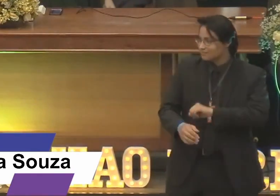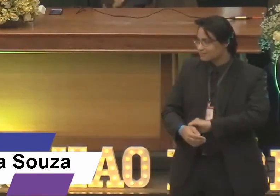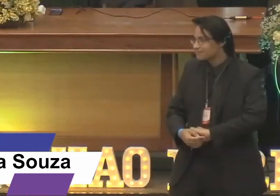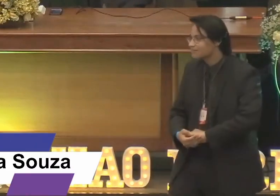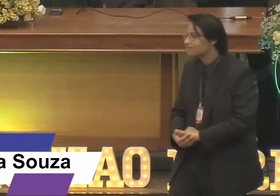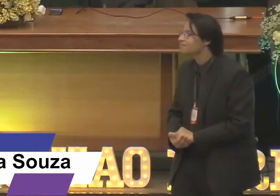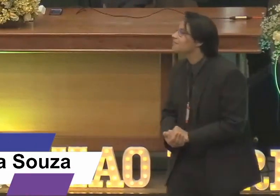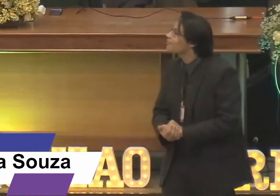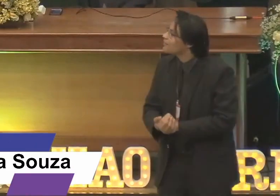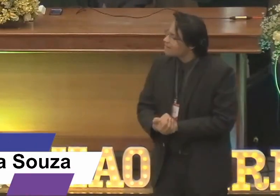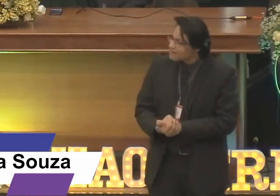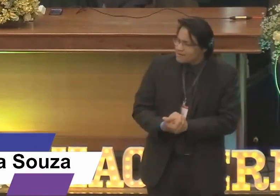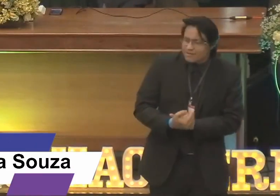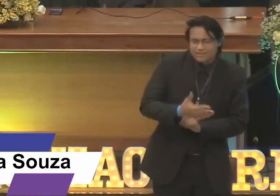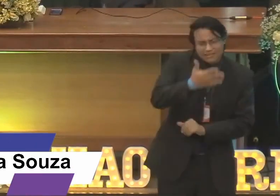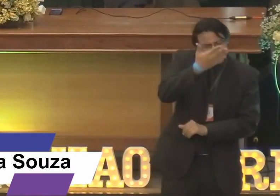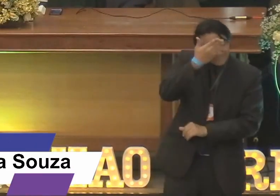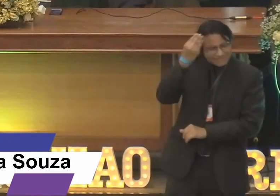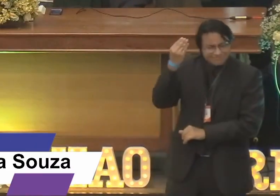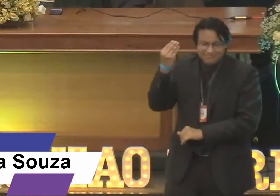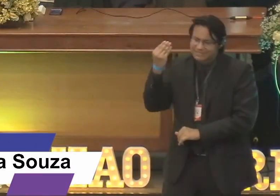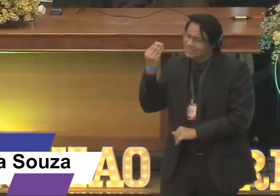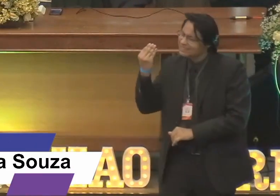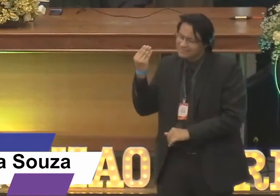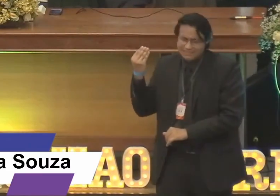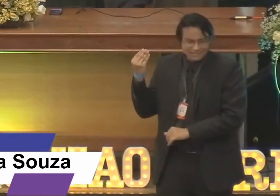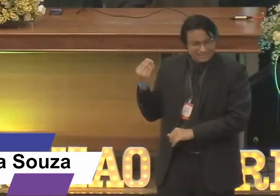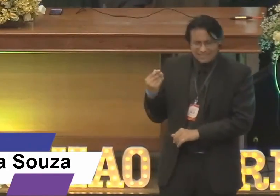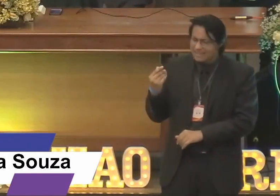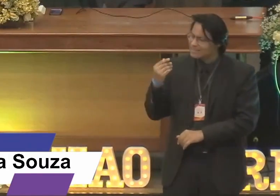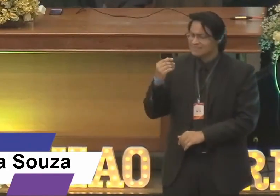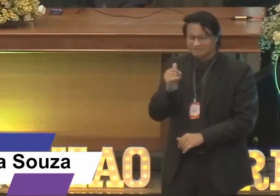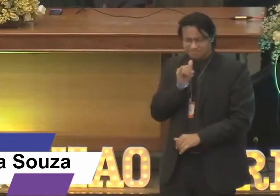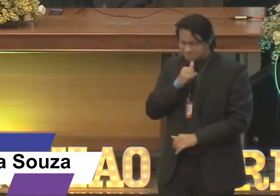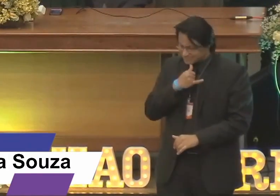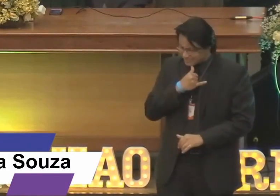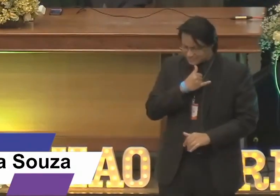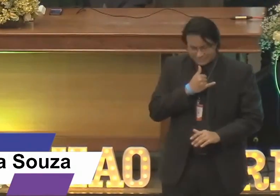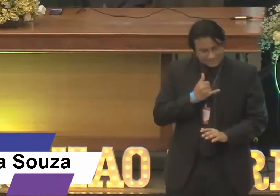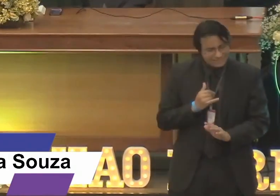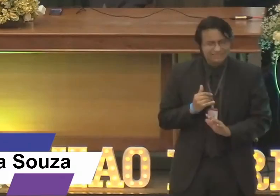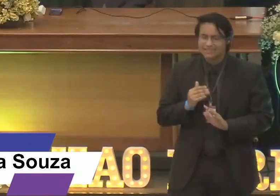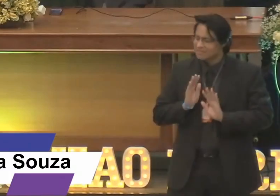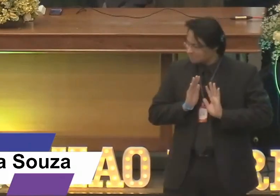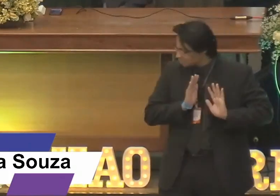apagar esse passado triste no meu coração,